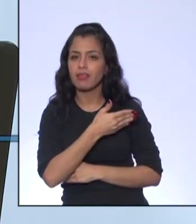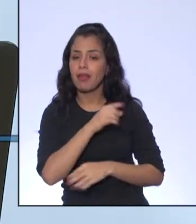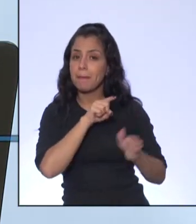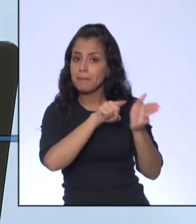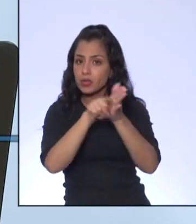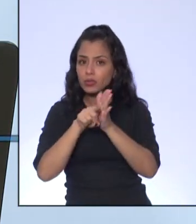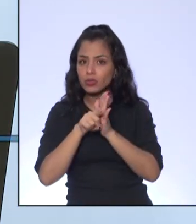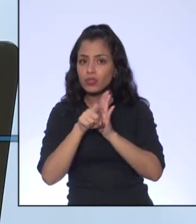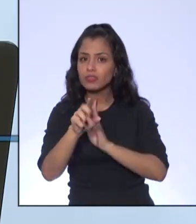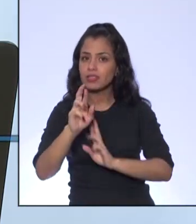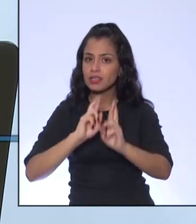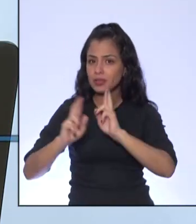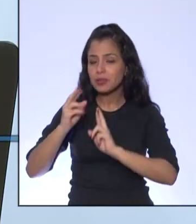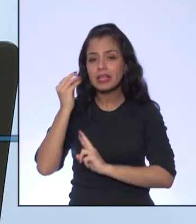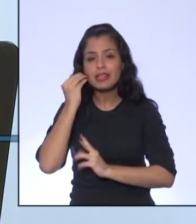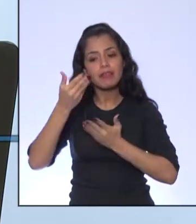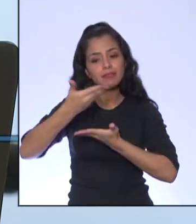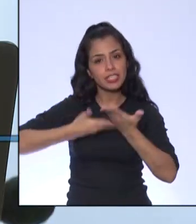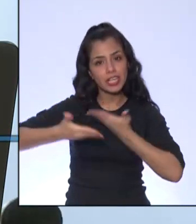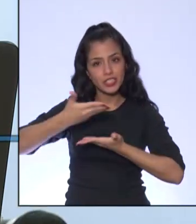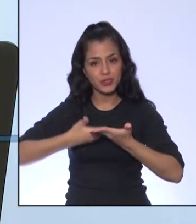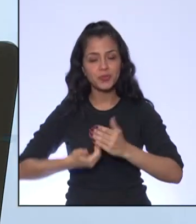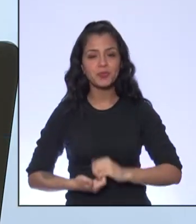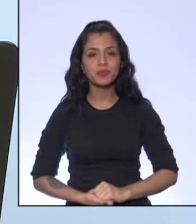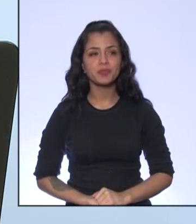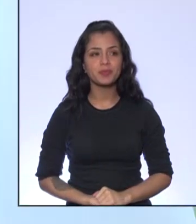com a gente.